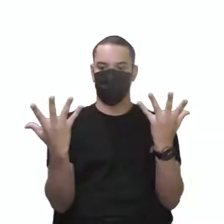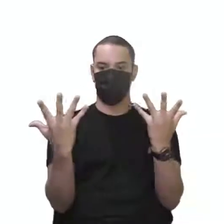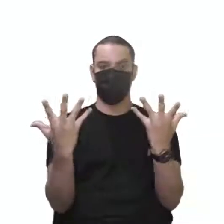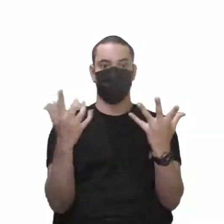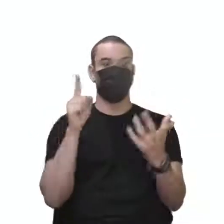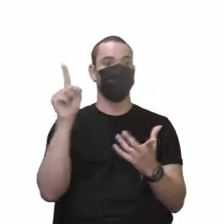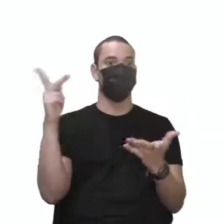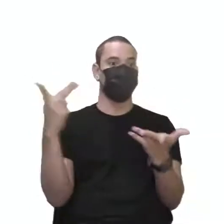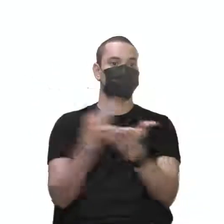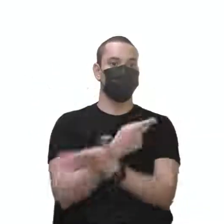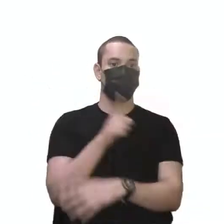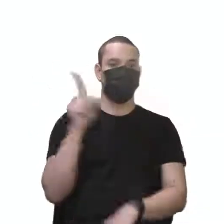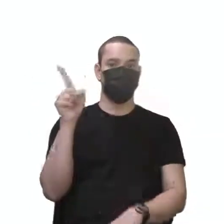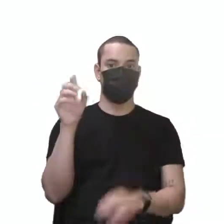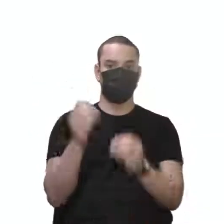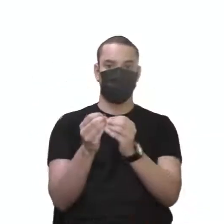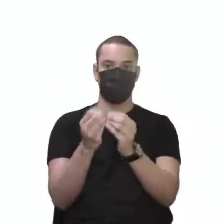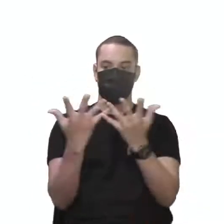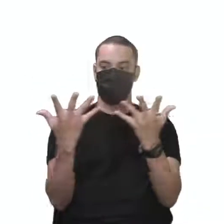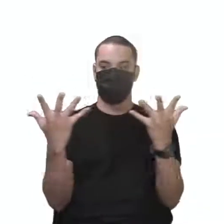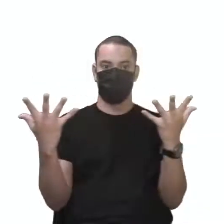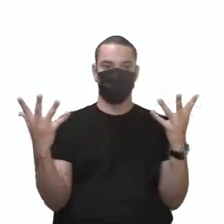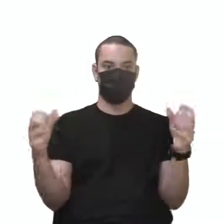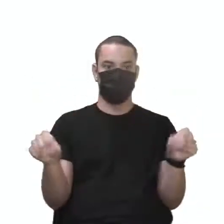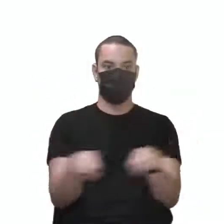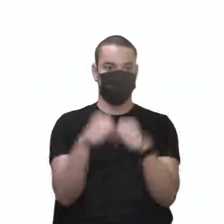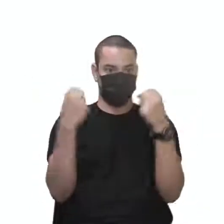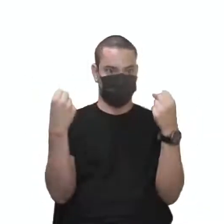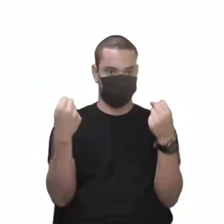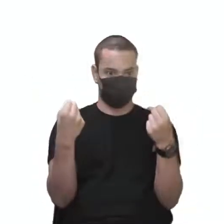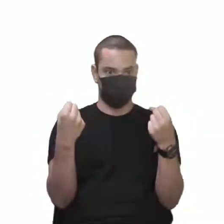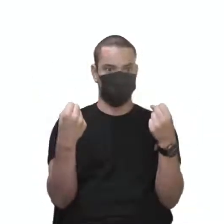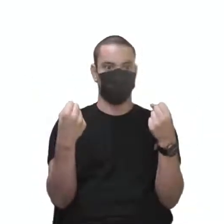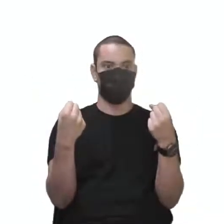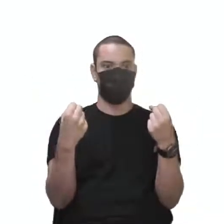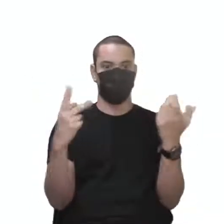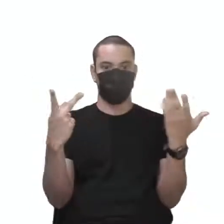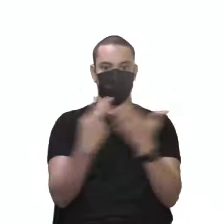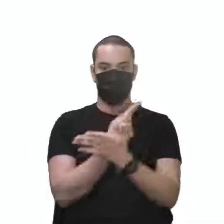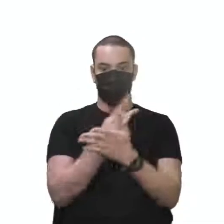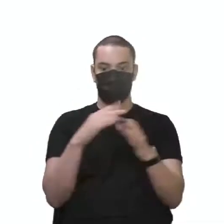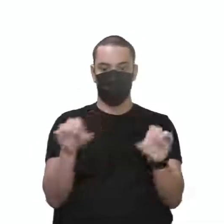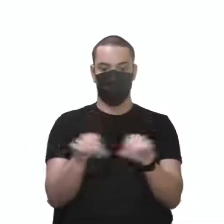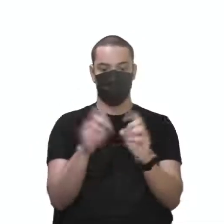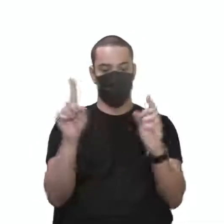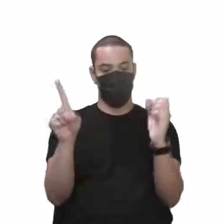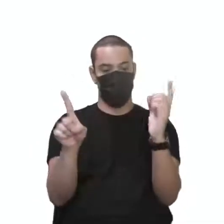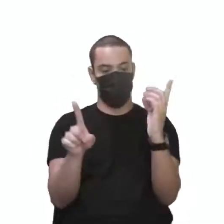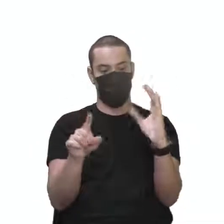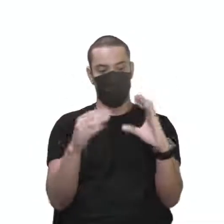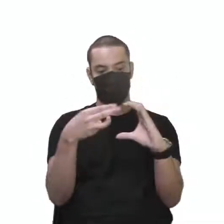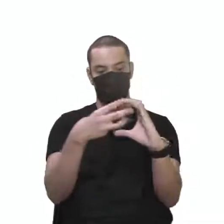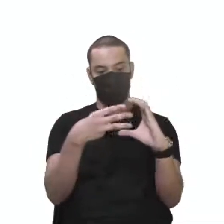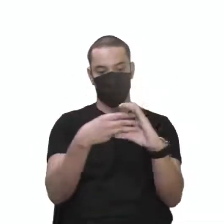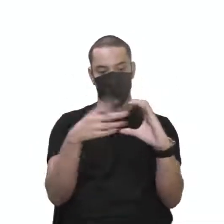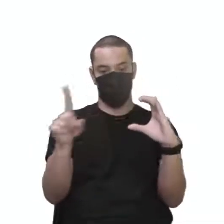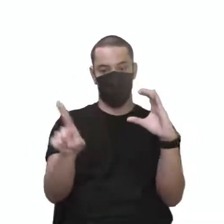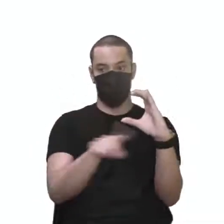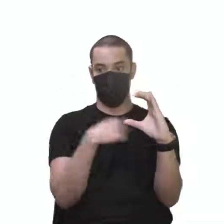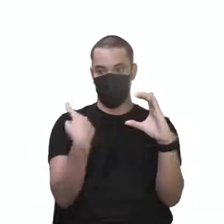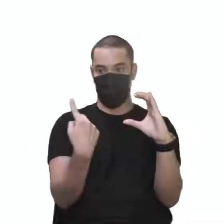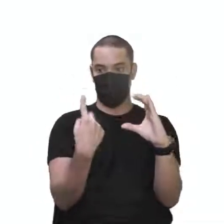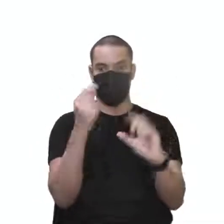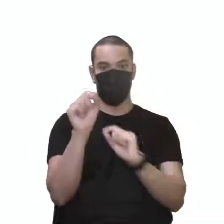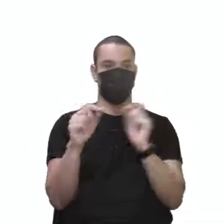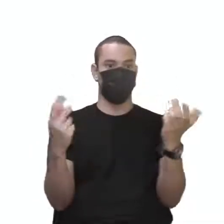Quando acontece essa lise celular, a morte desse celular, dessa célula bacteriana, há também, obviamente, a perda do